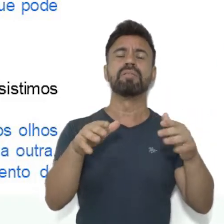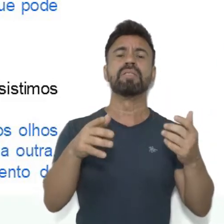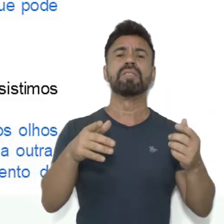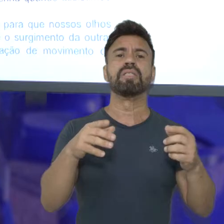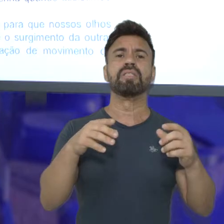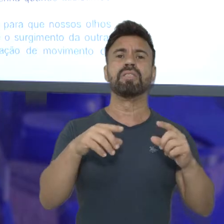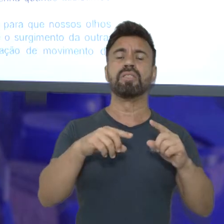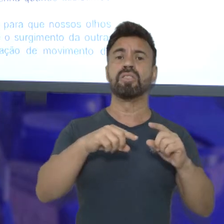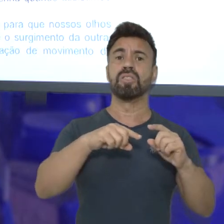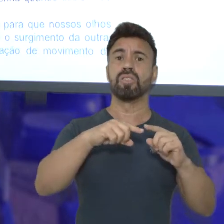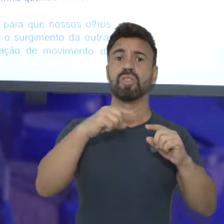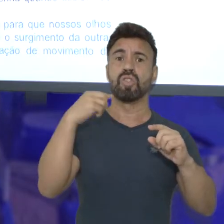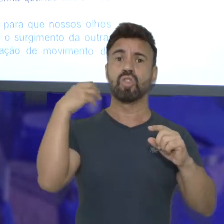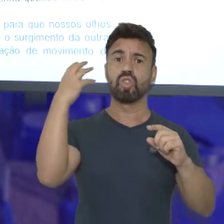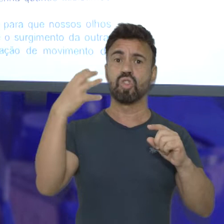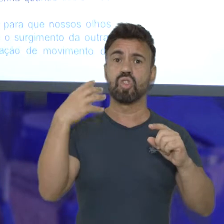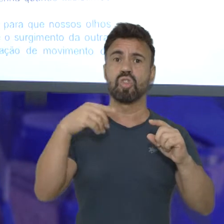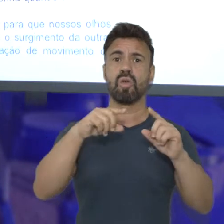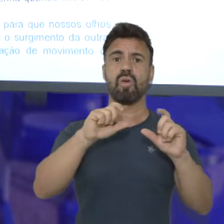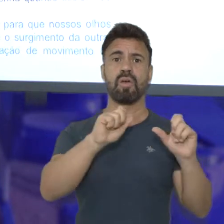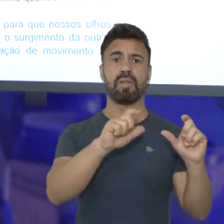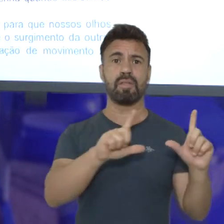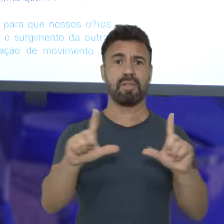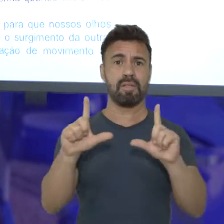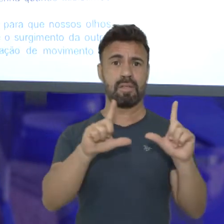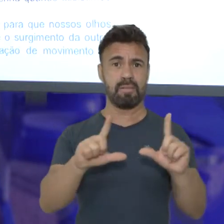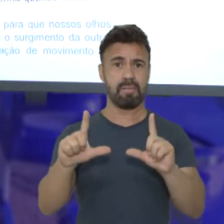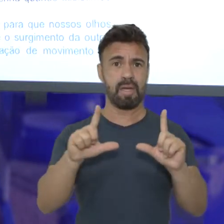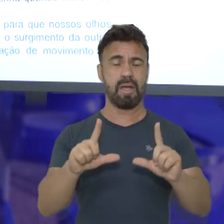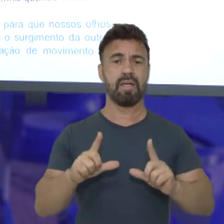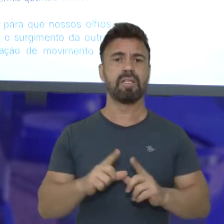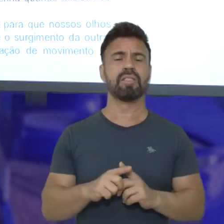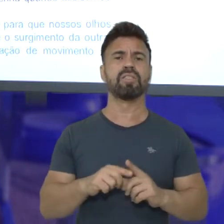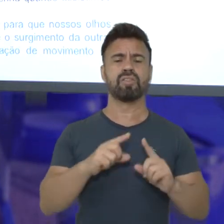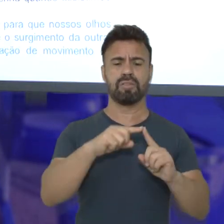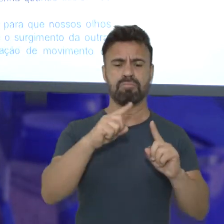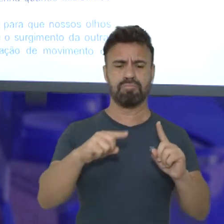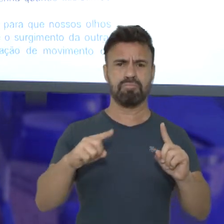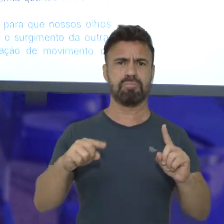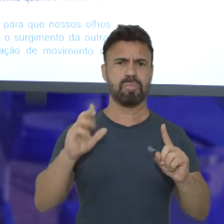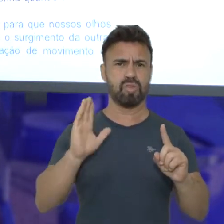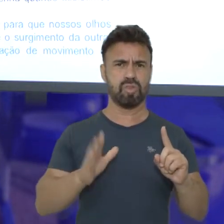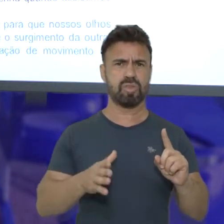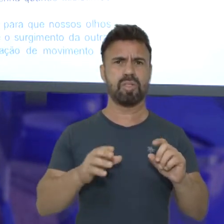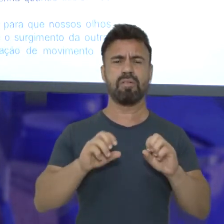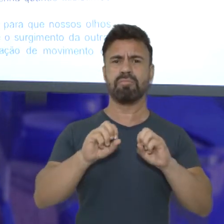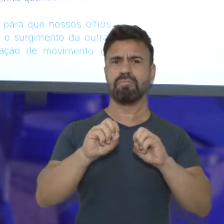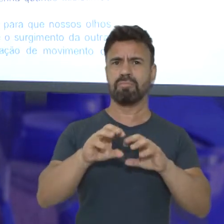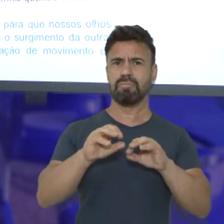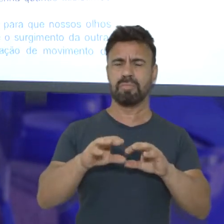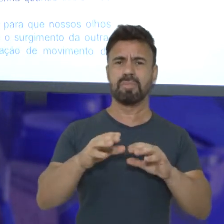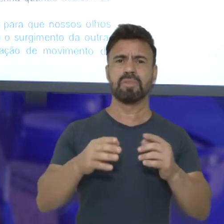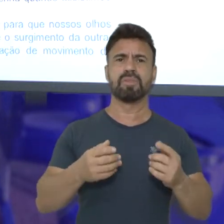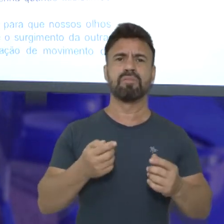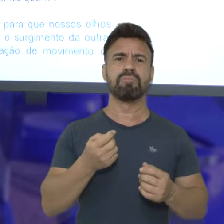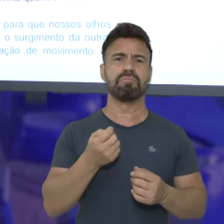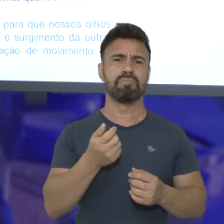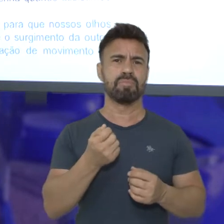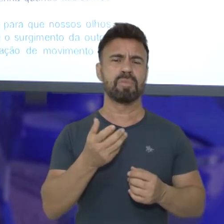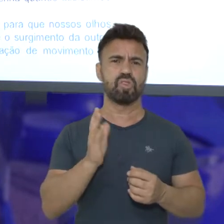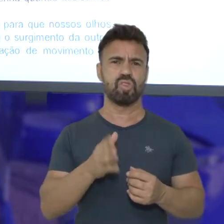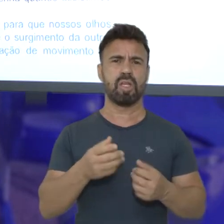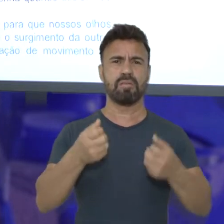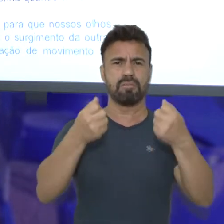e imagem. A gente falou um pouco sobre as ondas de rádio, né? Todo